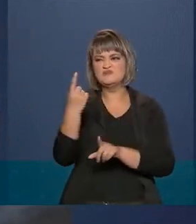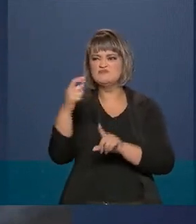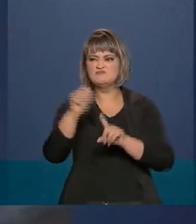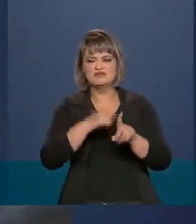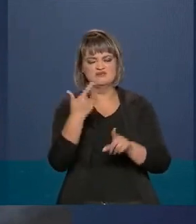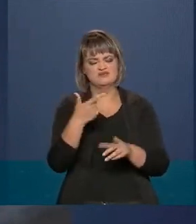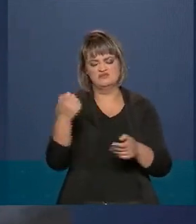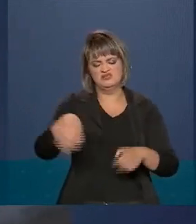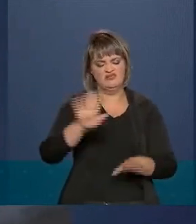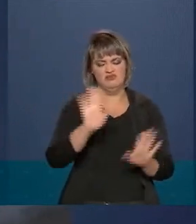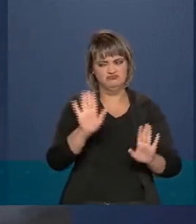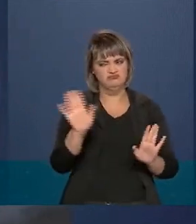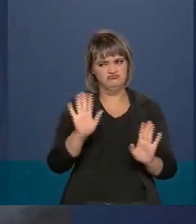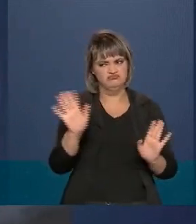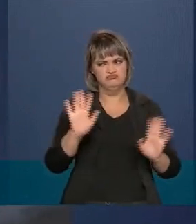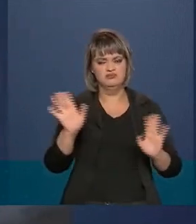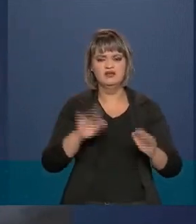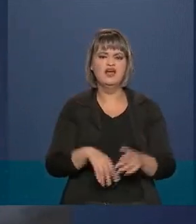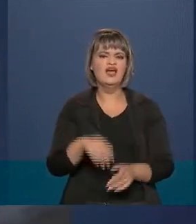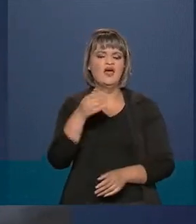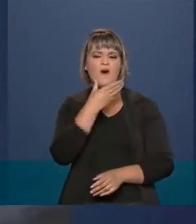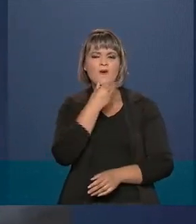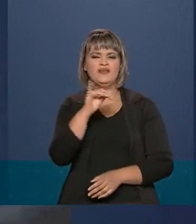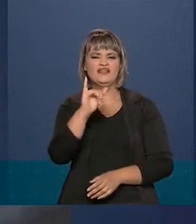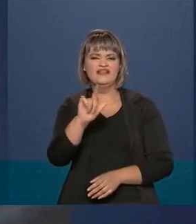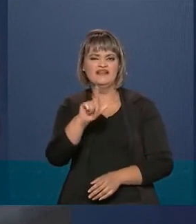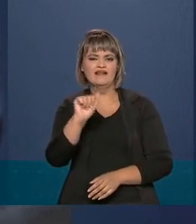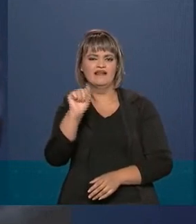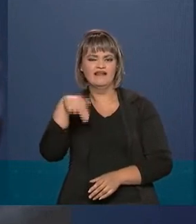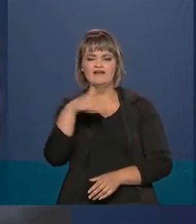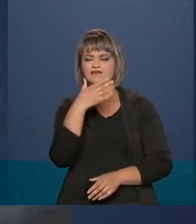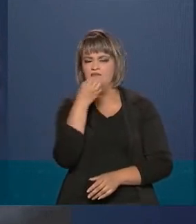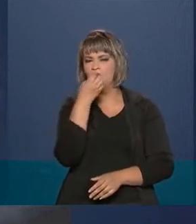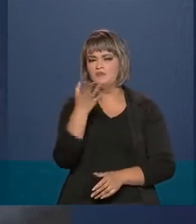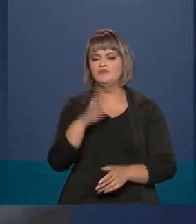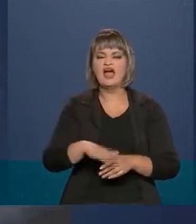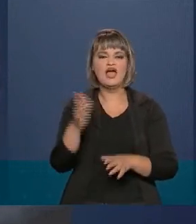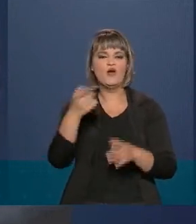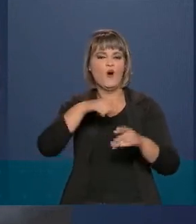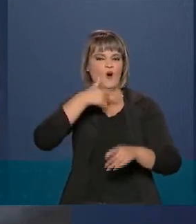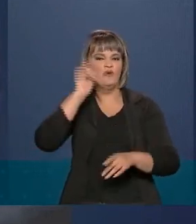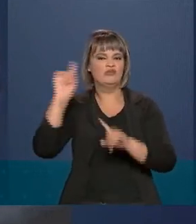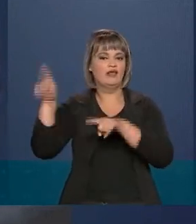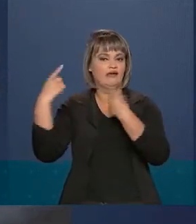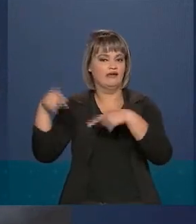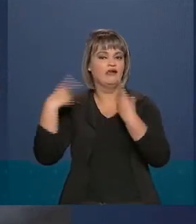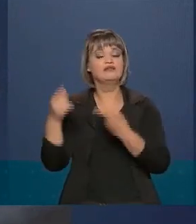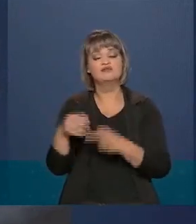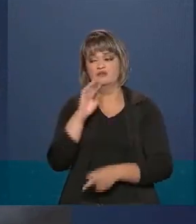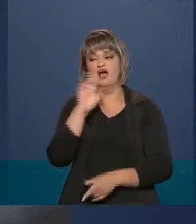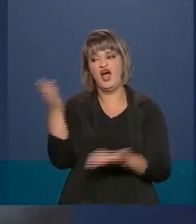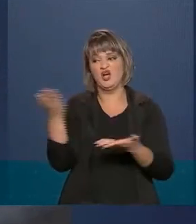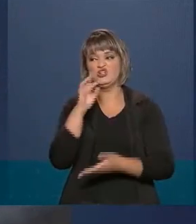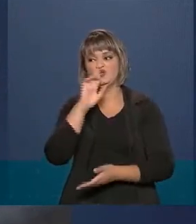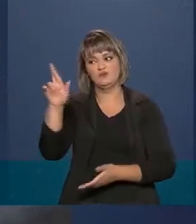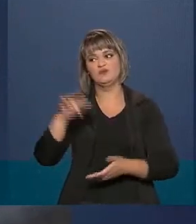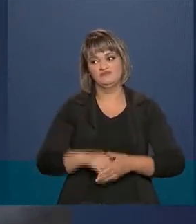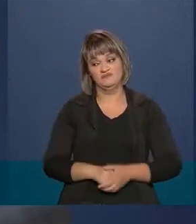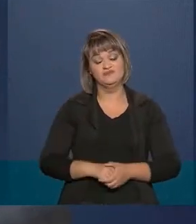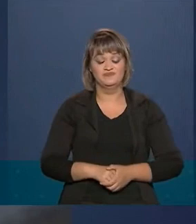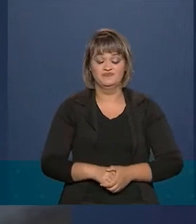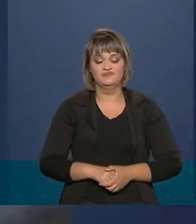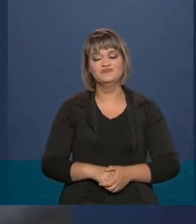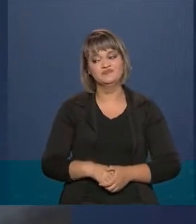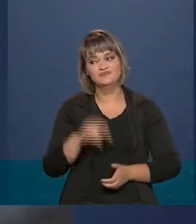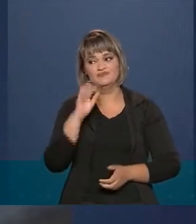ir embora, não precisa, não. É o Ilan. Um ótimo brasileiro, boa pessoa, tudo isso. Ontem criticou a gente pesado, então eu estou devolvendo hoje, já que vamos ter um